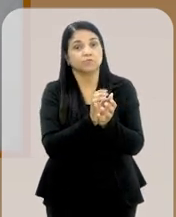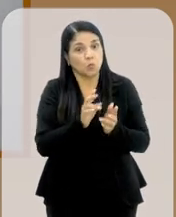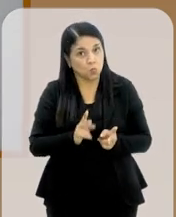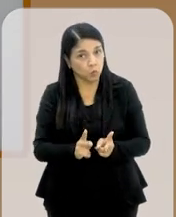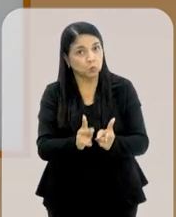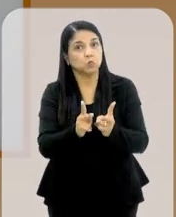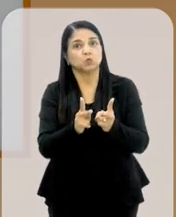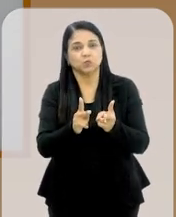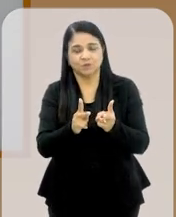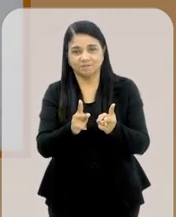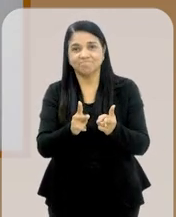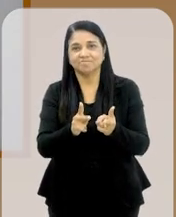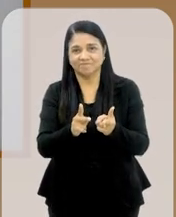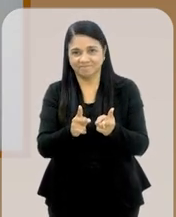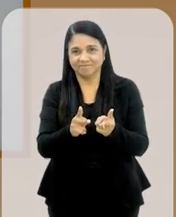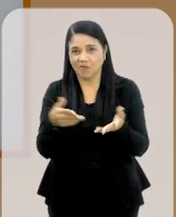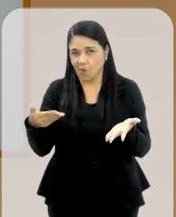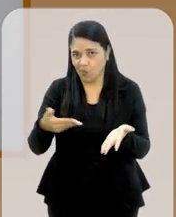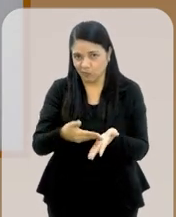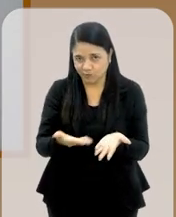formada, que ainda hoje permanece,